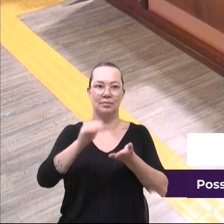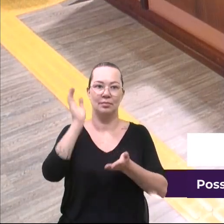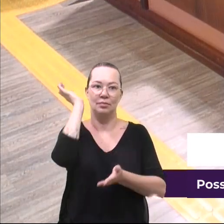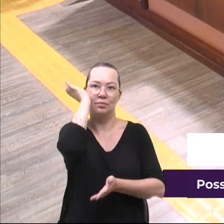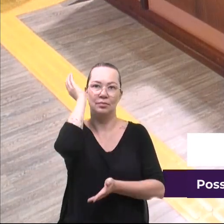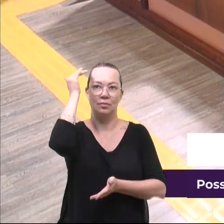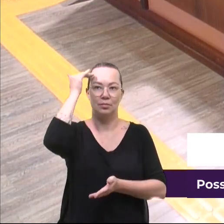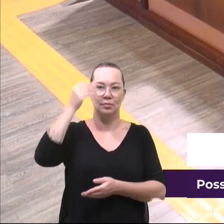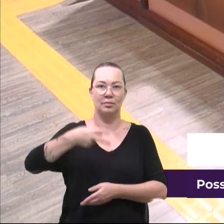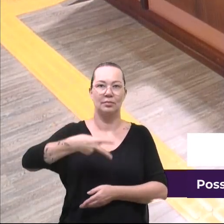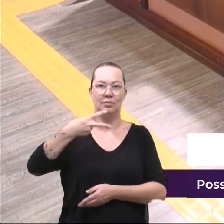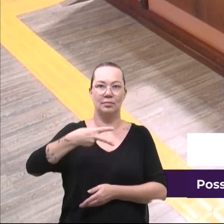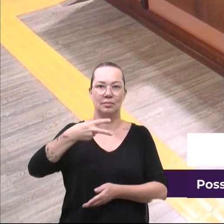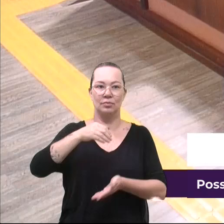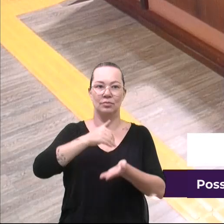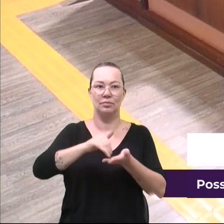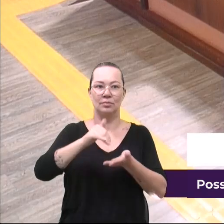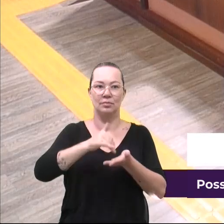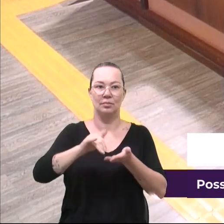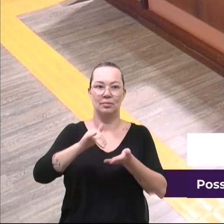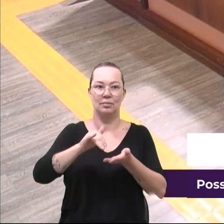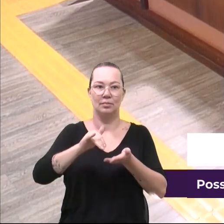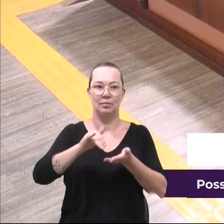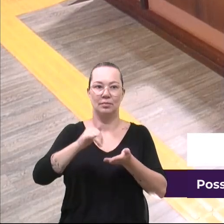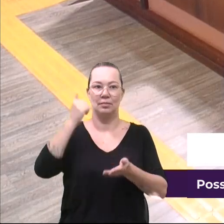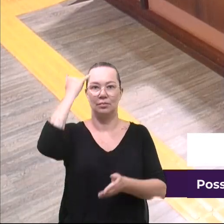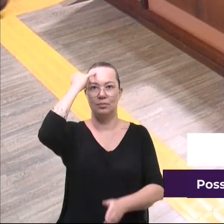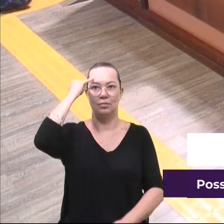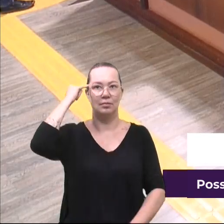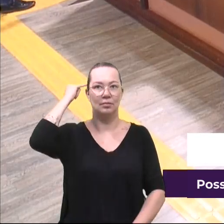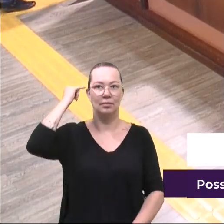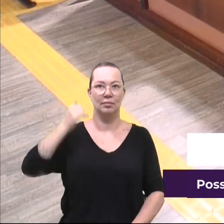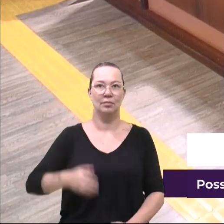segundo secretário, vereador José D'Ambrós.